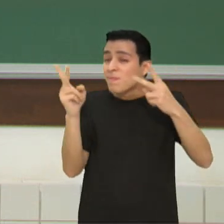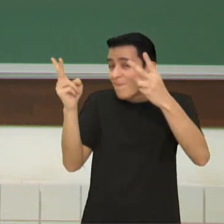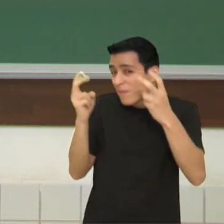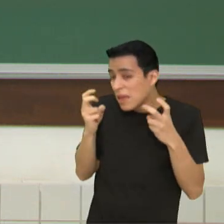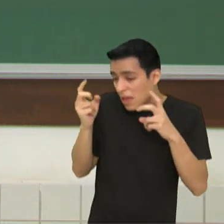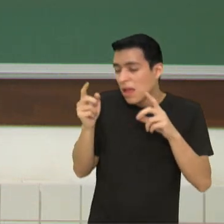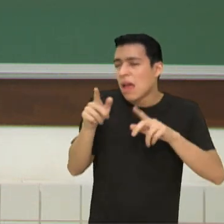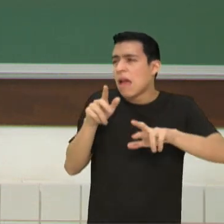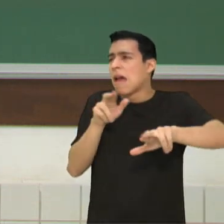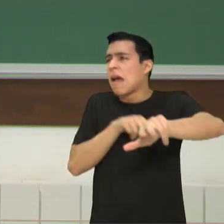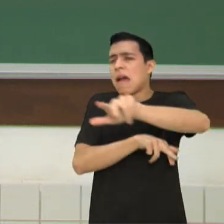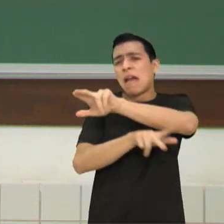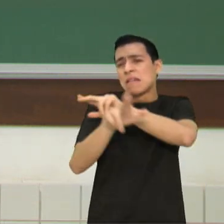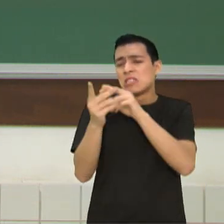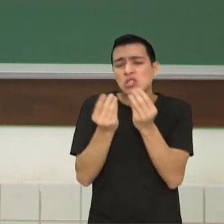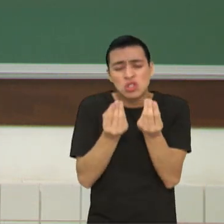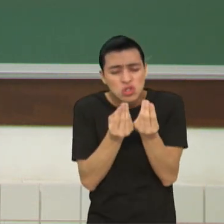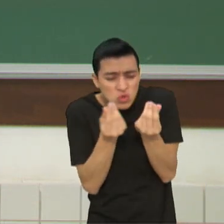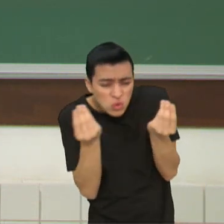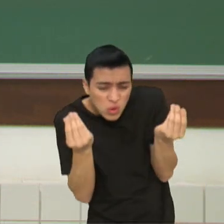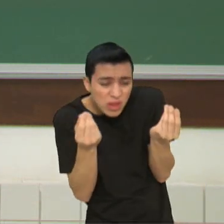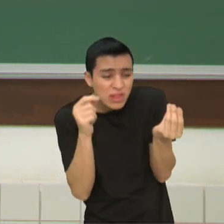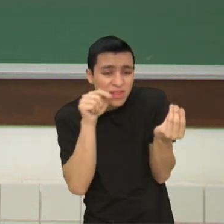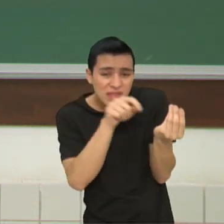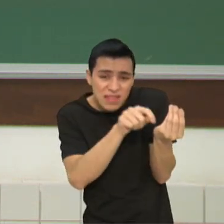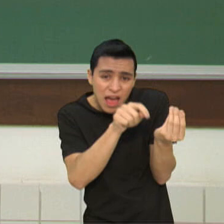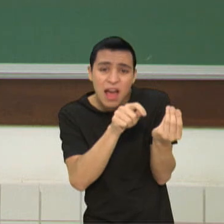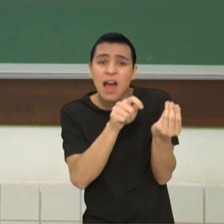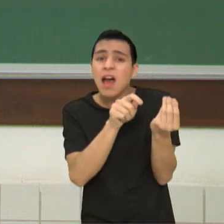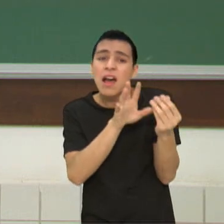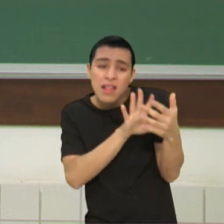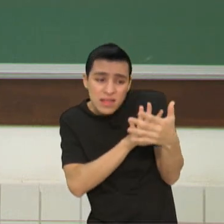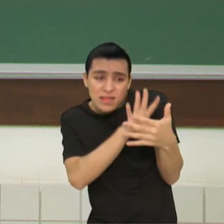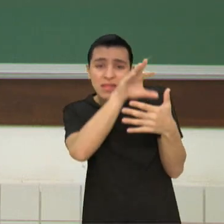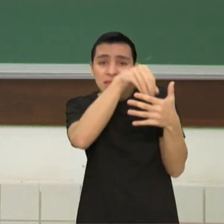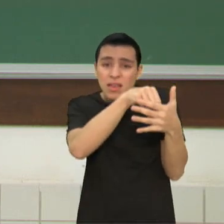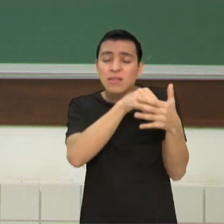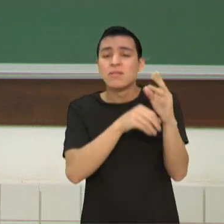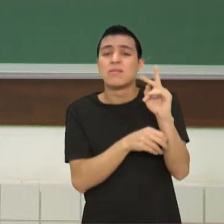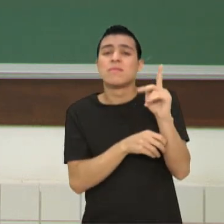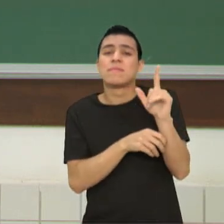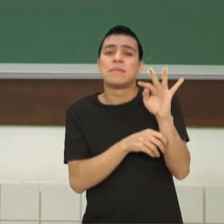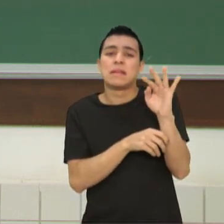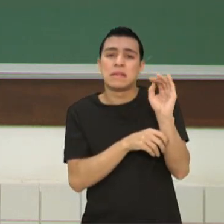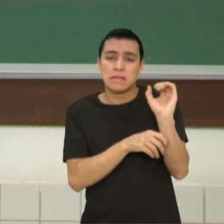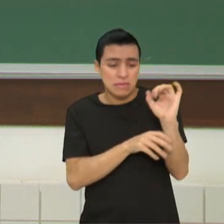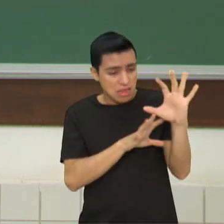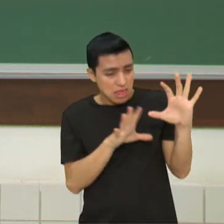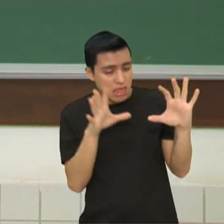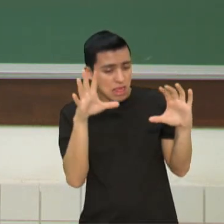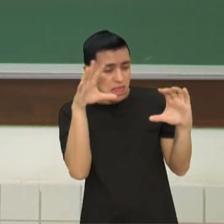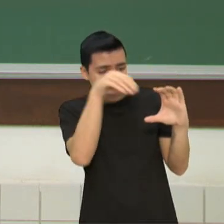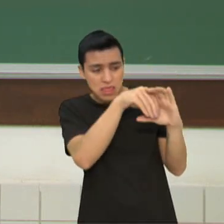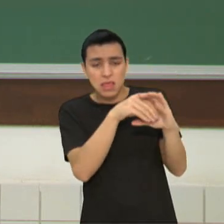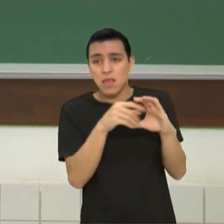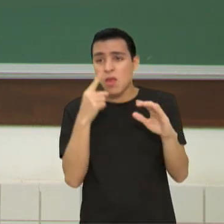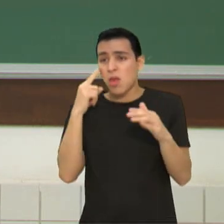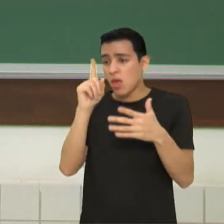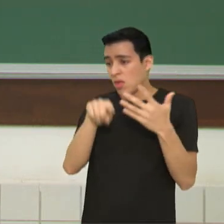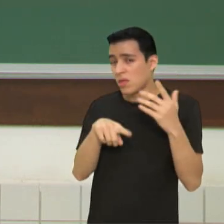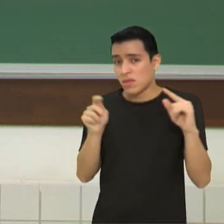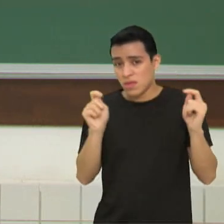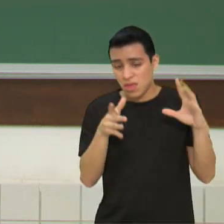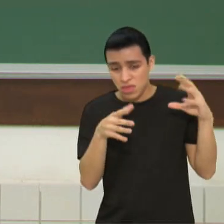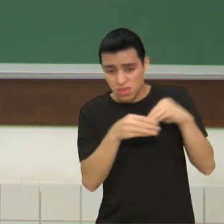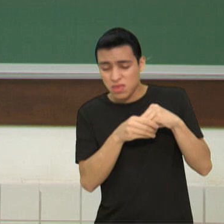diversidade que tem de substâncias que podem ser guardadas dentro de um plasto. Em uma questão eu trouxe 5 opções para vocês,